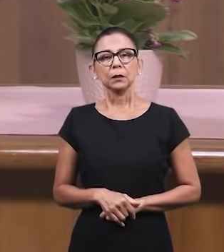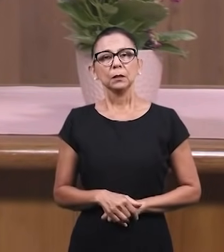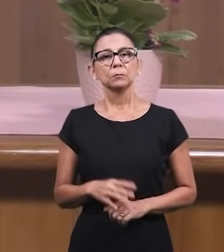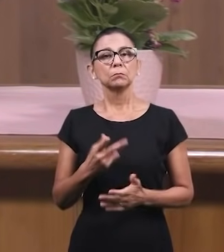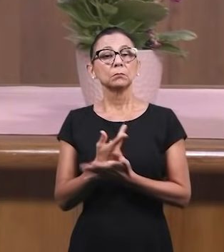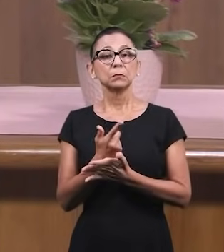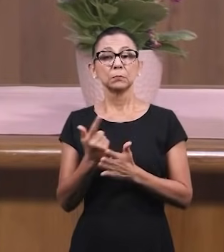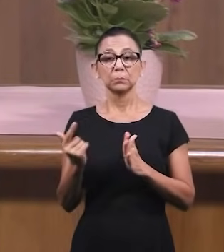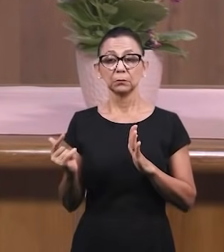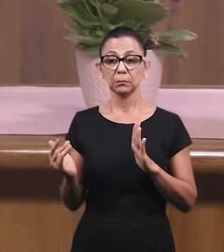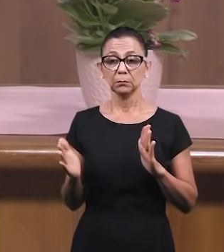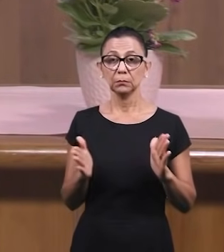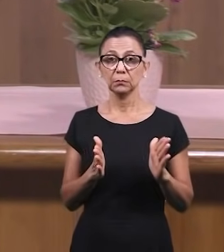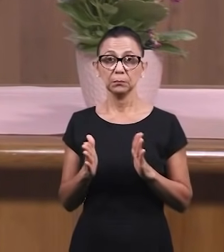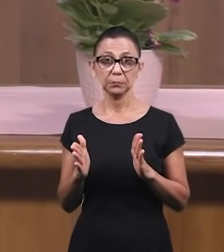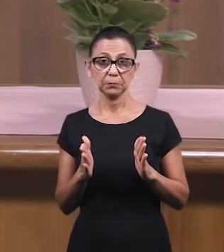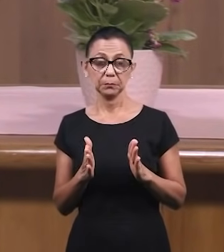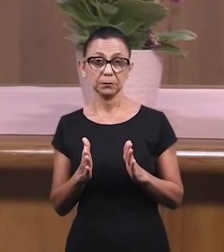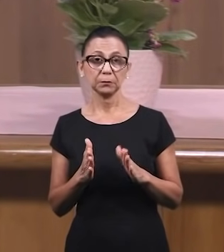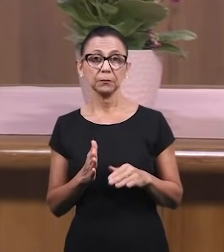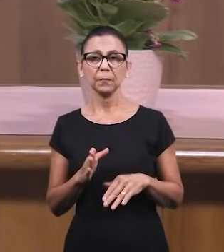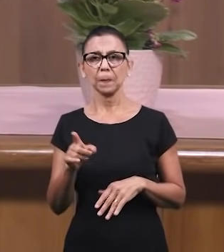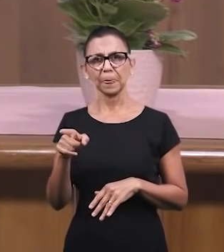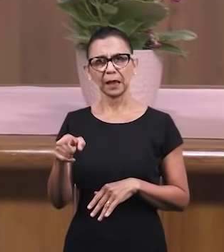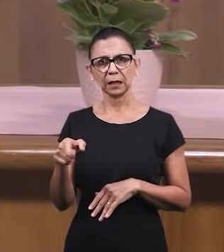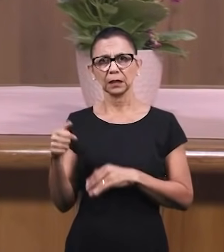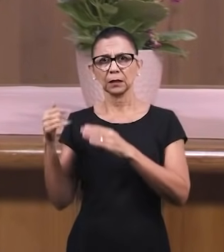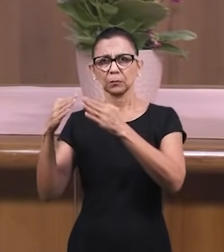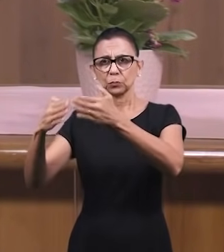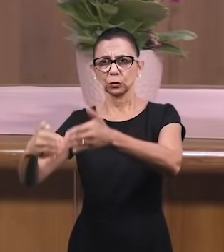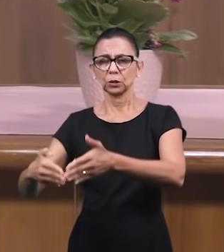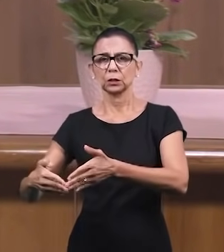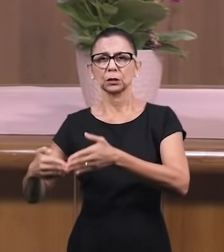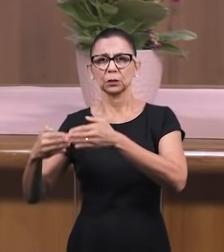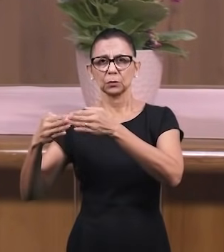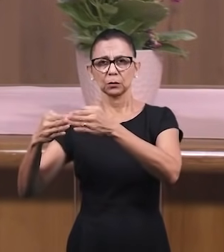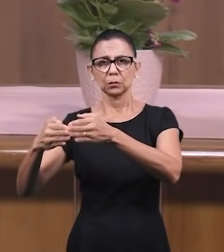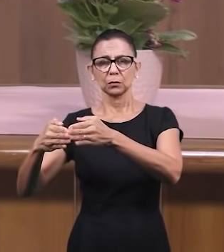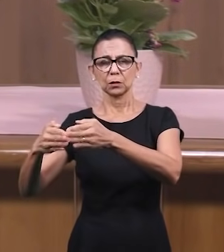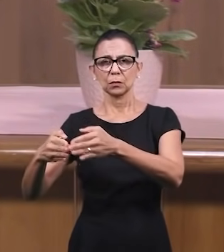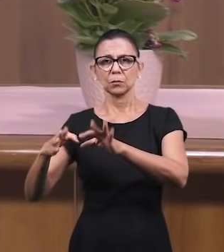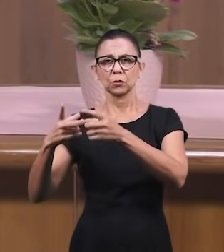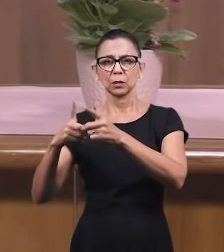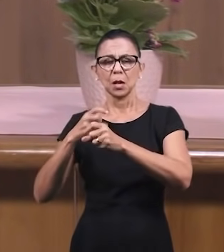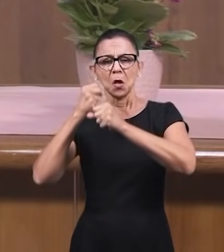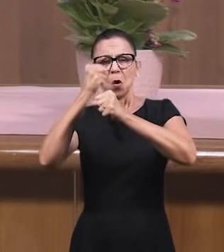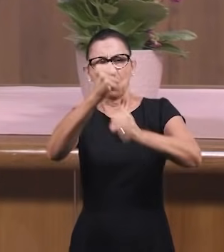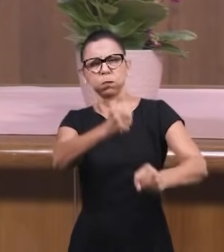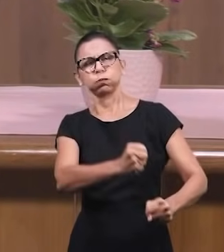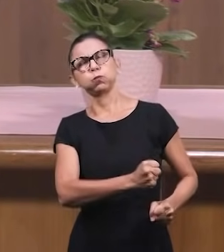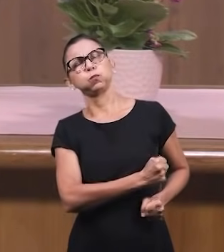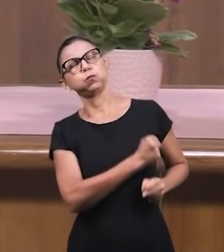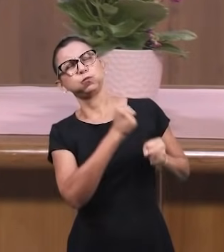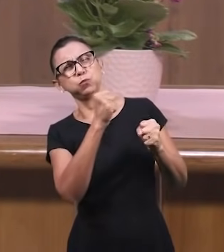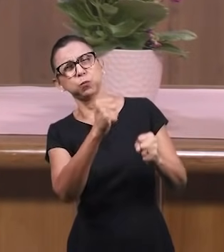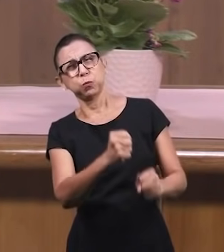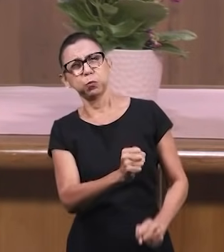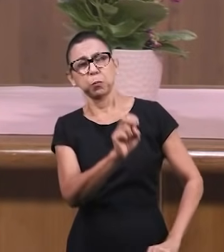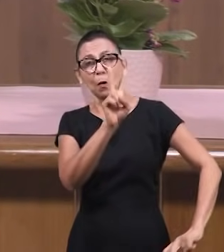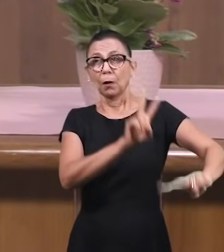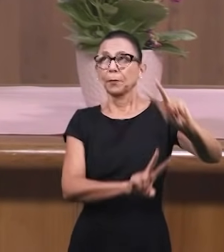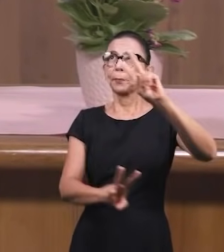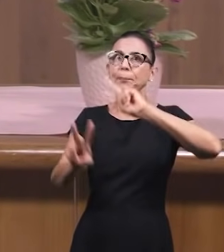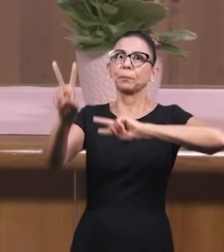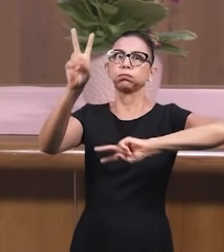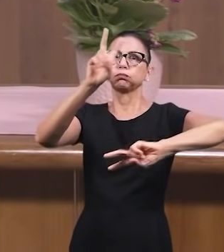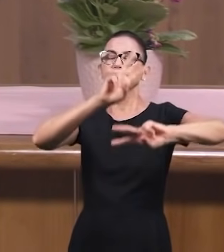em determinado momento, os discípulos que estavam remando aquele barco, eles estavam ali enfrentando um vento